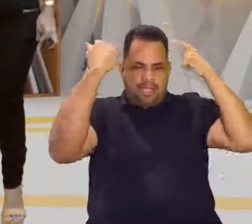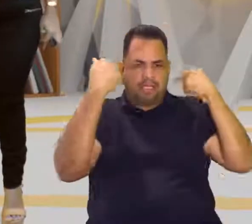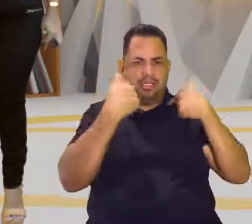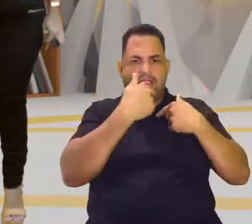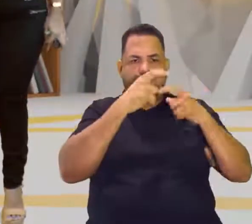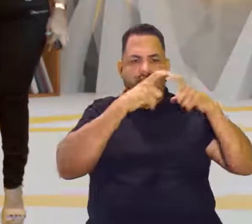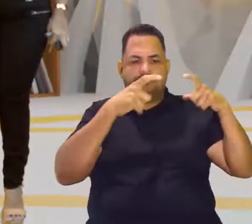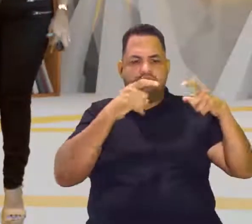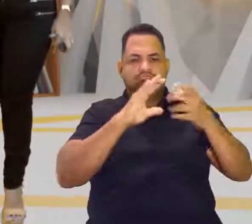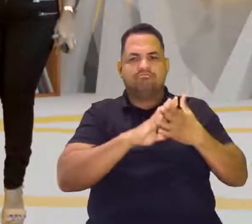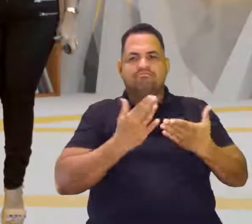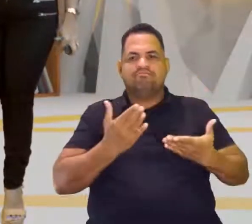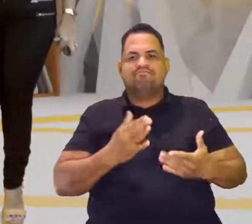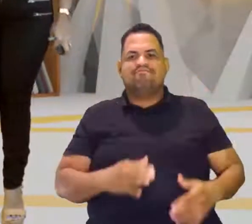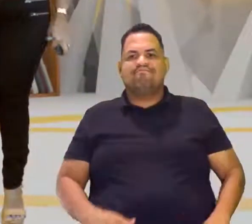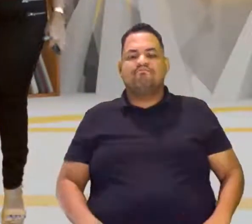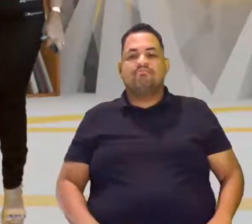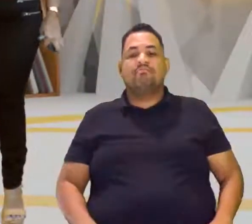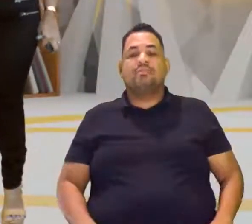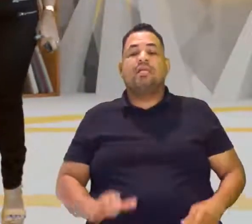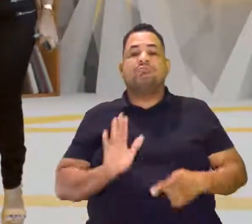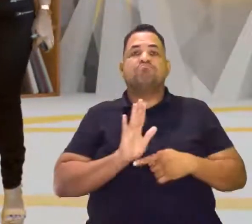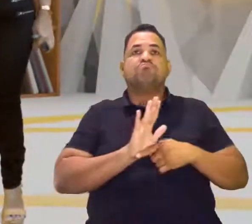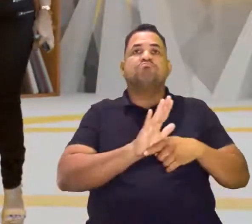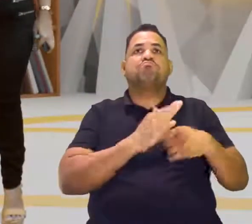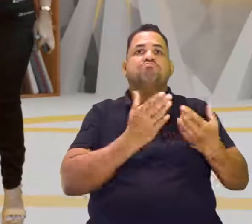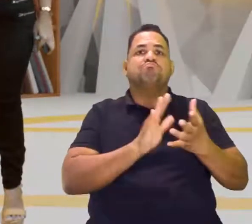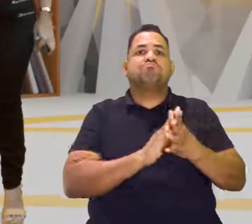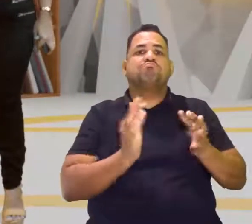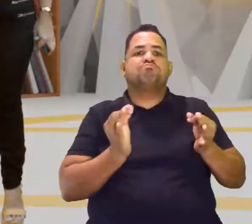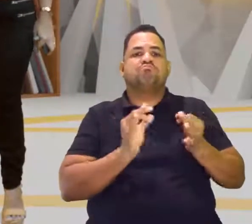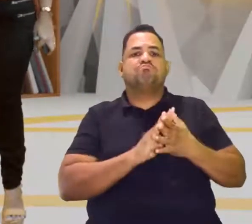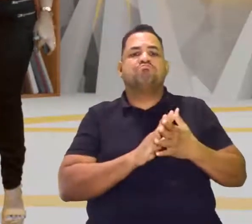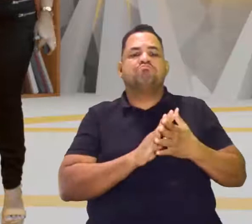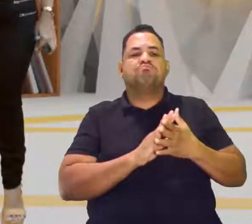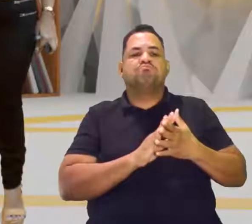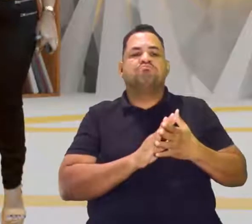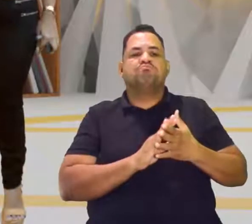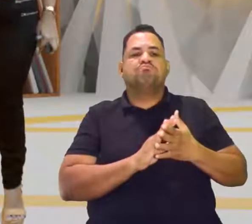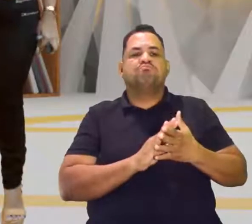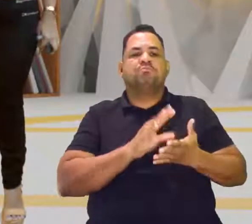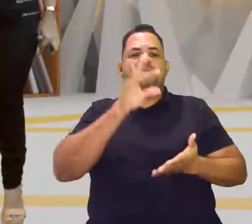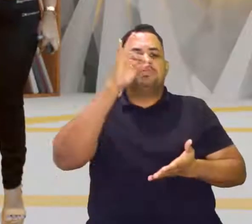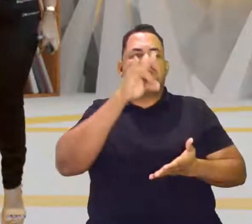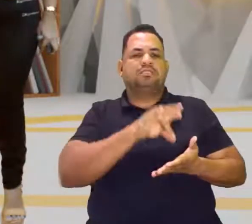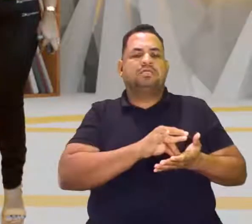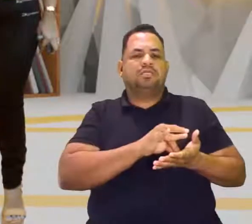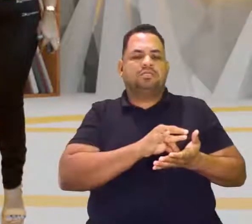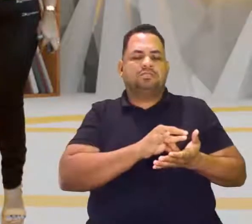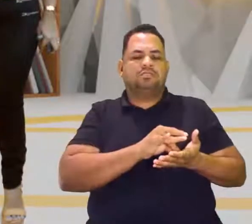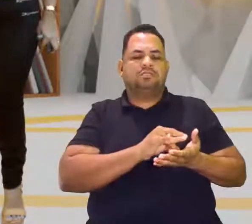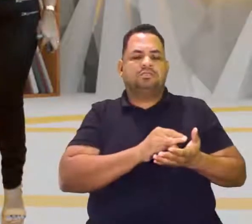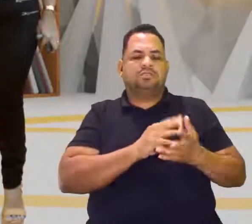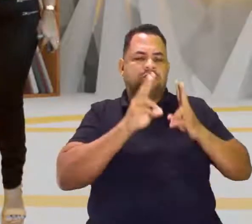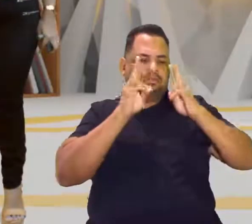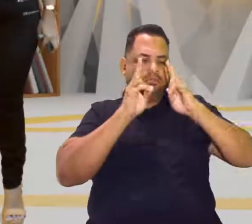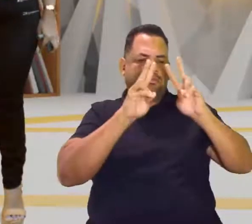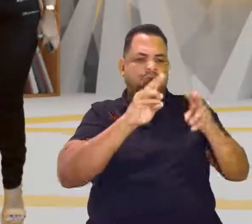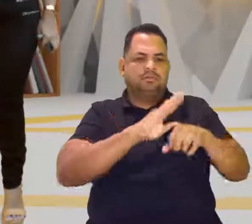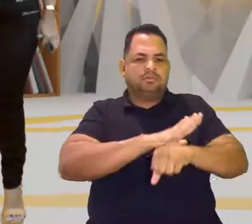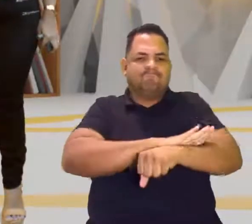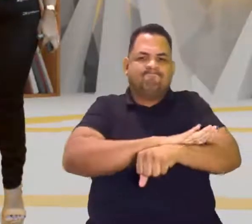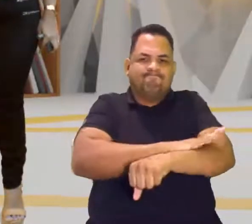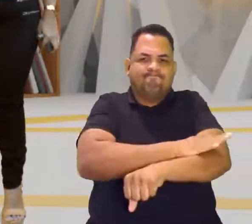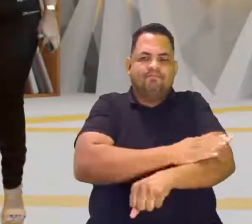assim a ciência ela infelizmente ela serviu para consolidar Essa visão assista né Essa visão